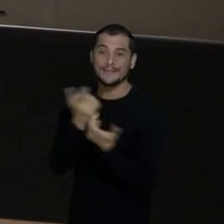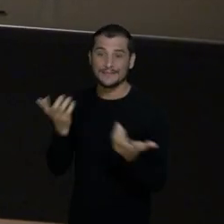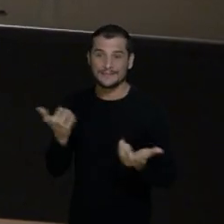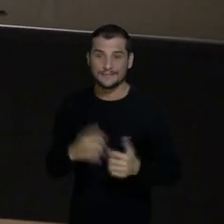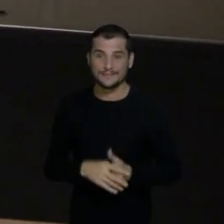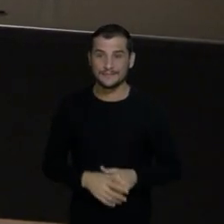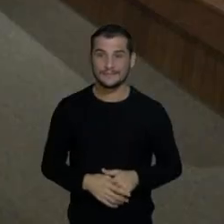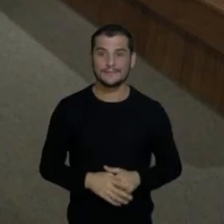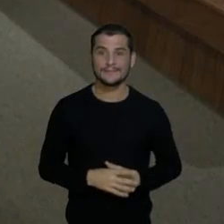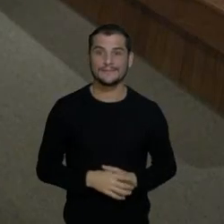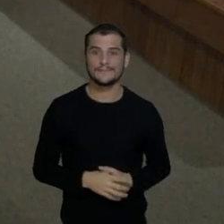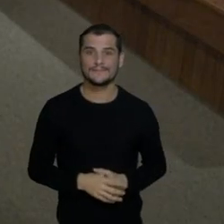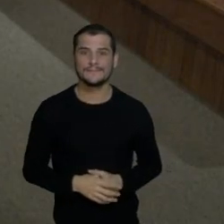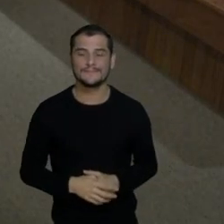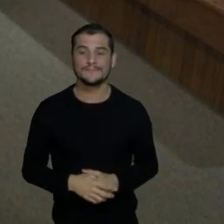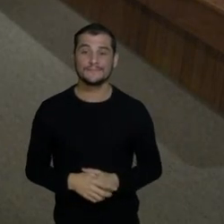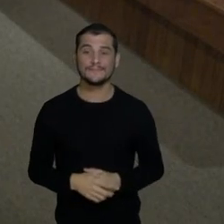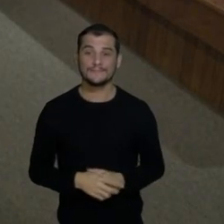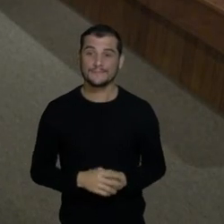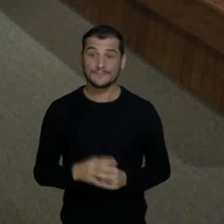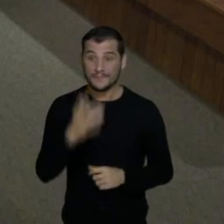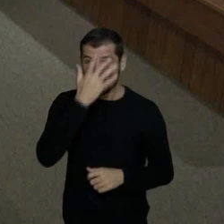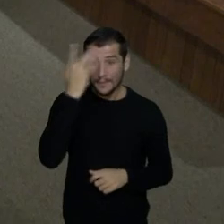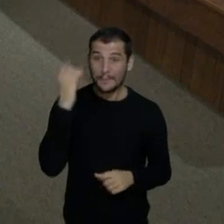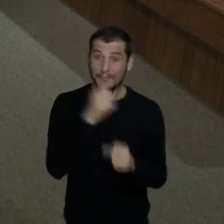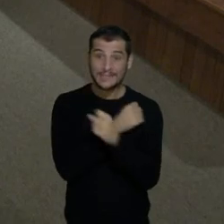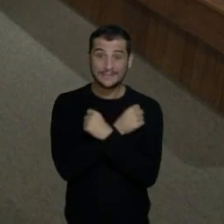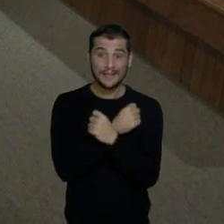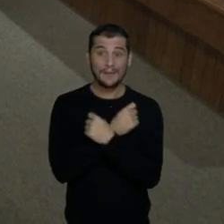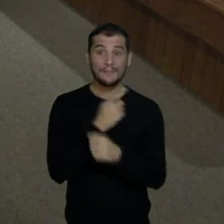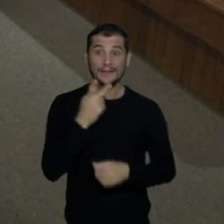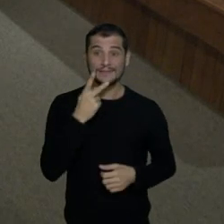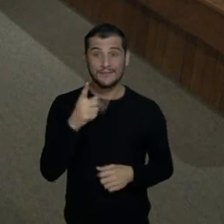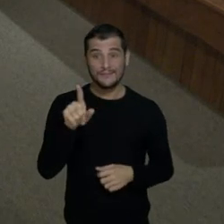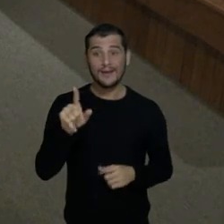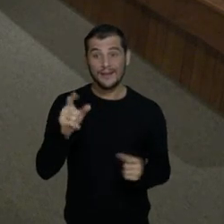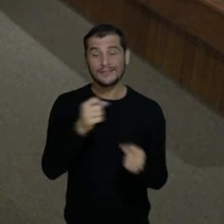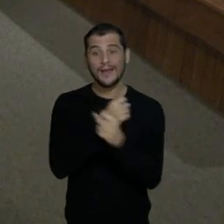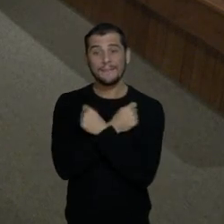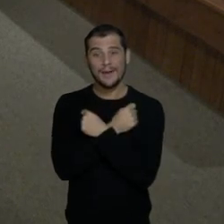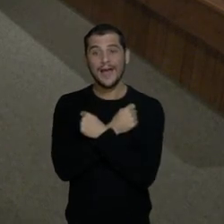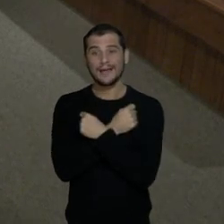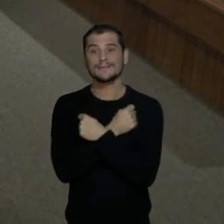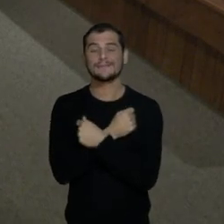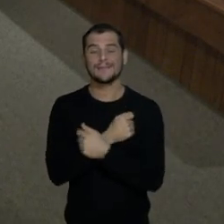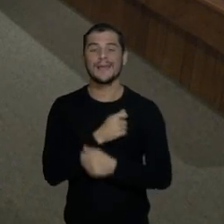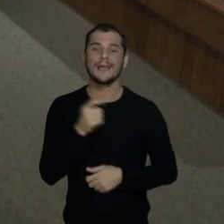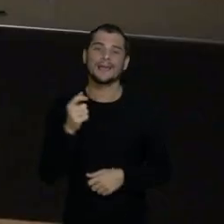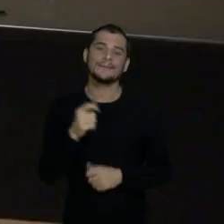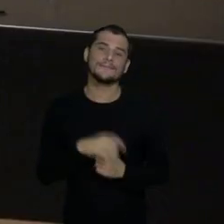abraço e aí quem tá precisando de um abraço recebe um abraço Ó